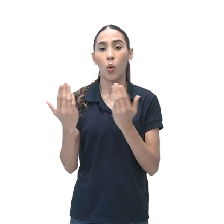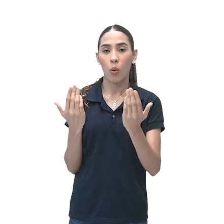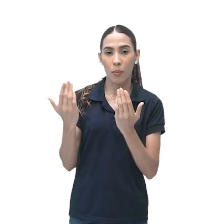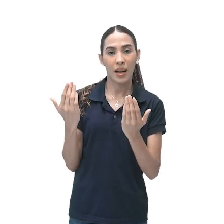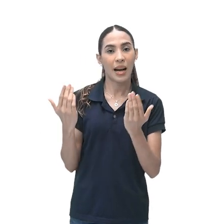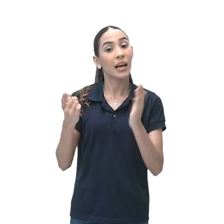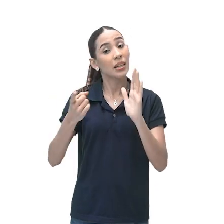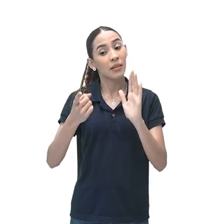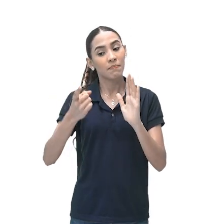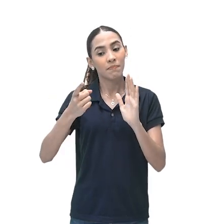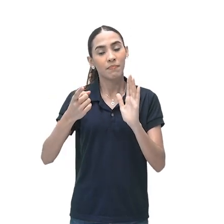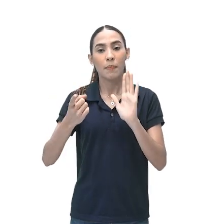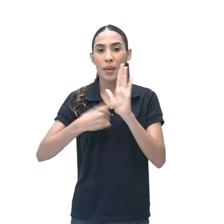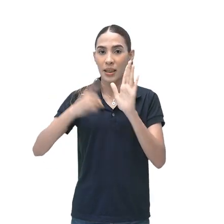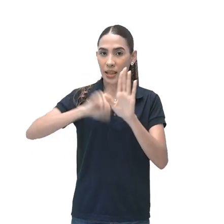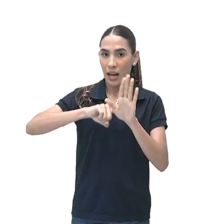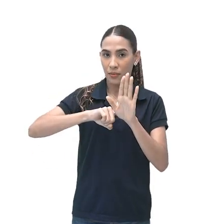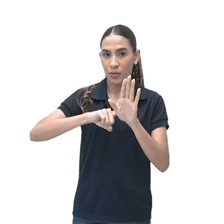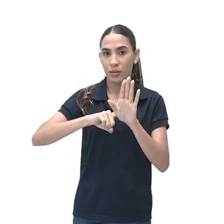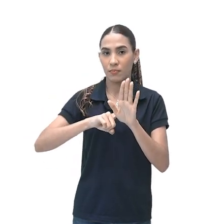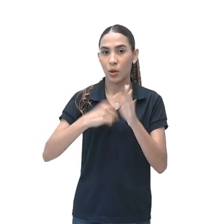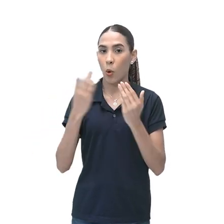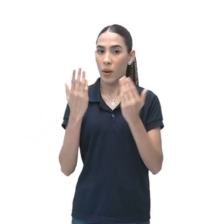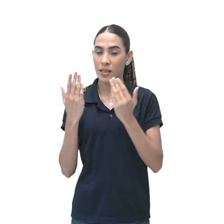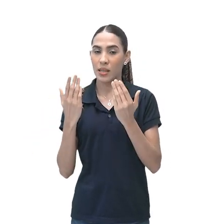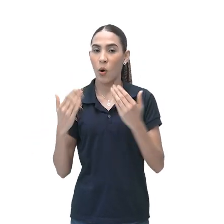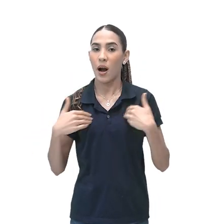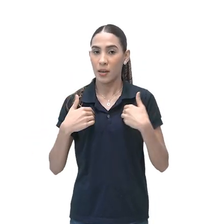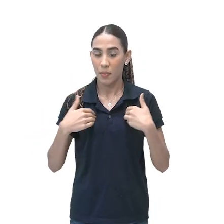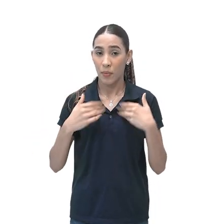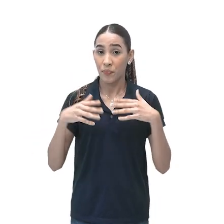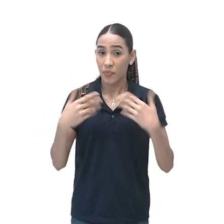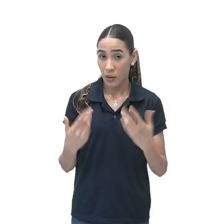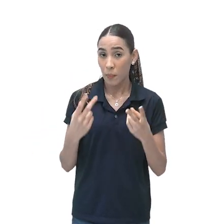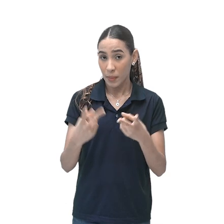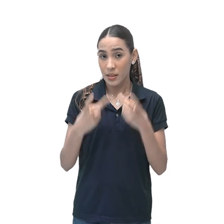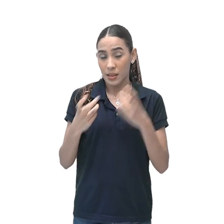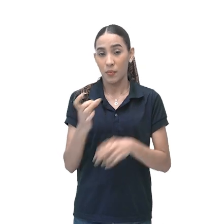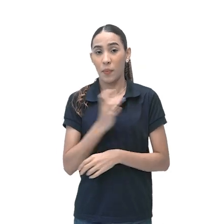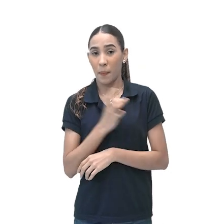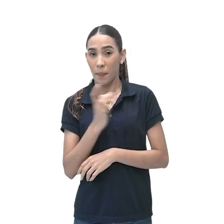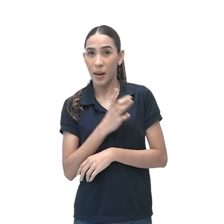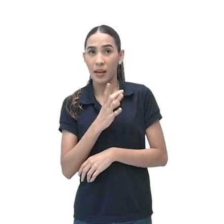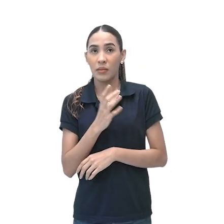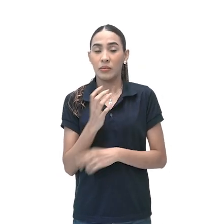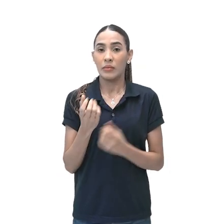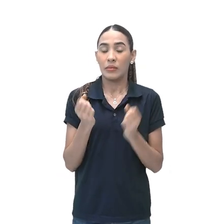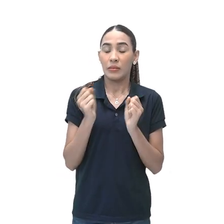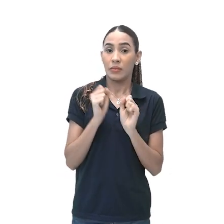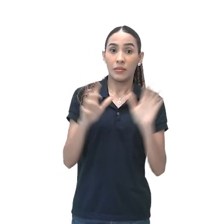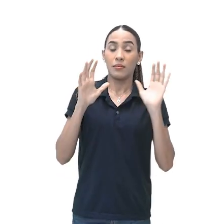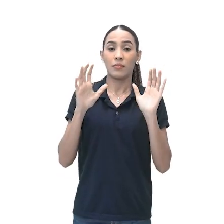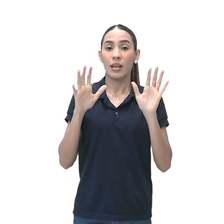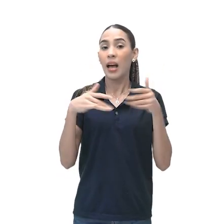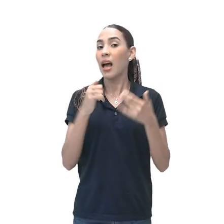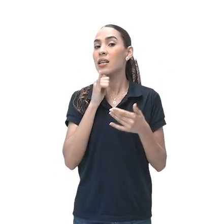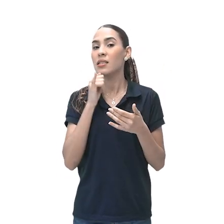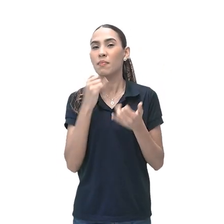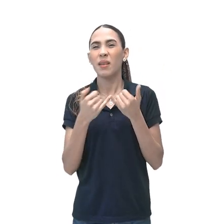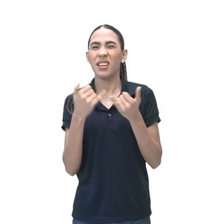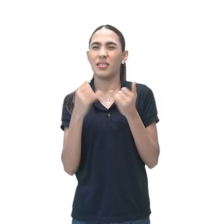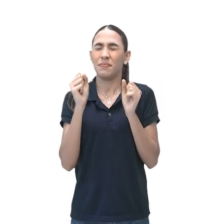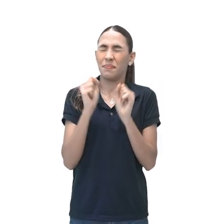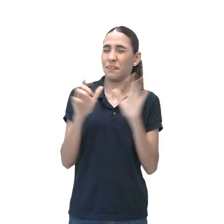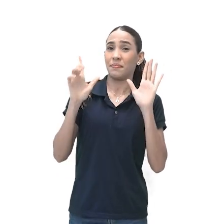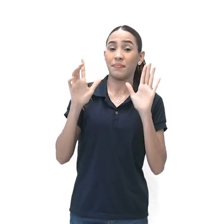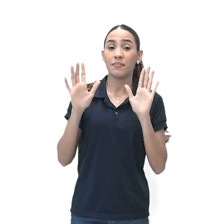uma metáfora em relação ao animal, ok? Então, eu percebo que esse medo que ofusca, que é como se fosse uma luz